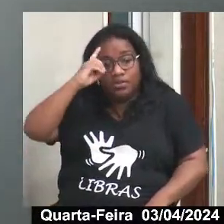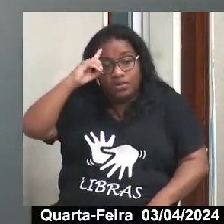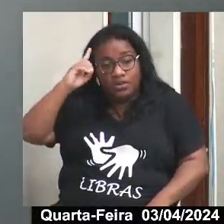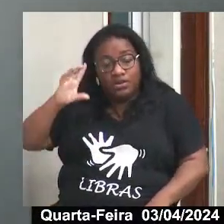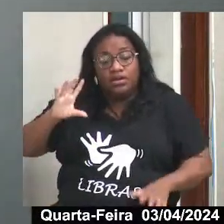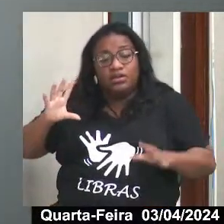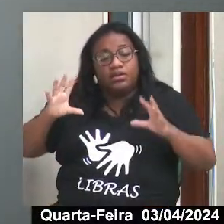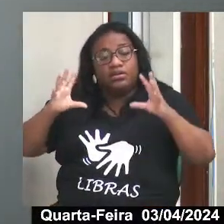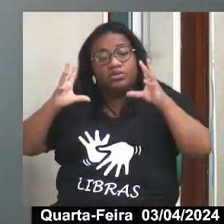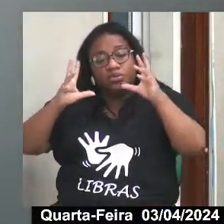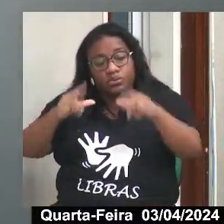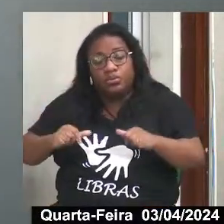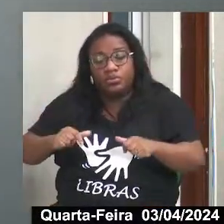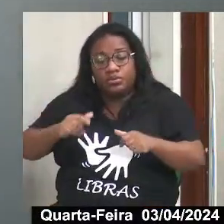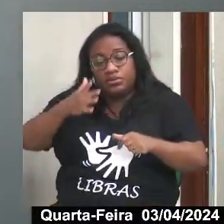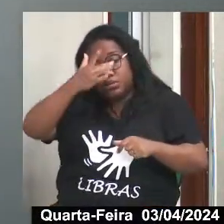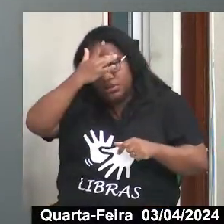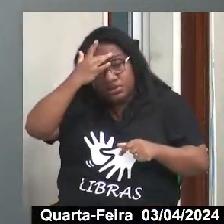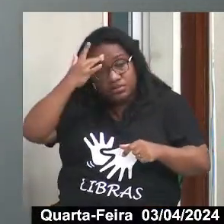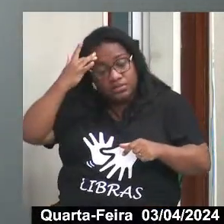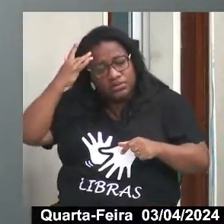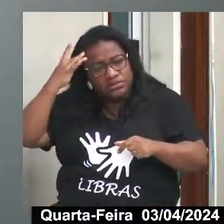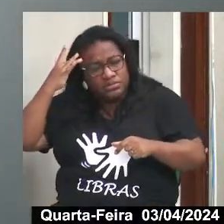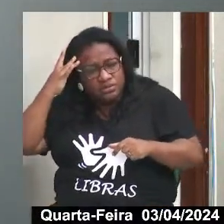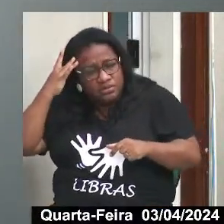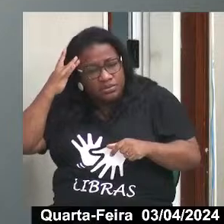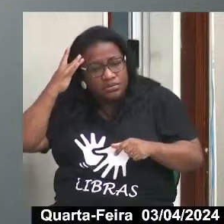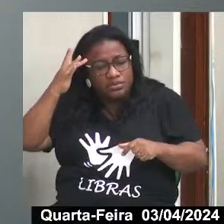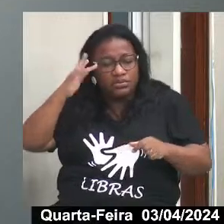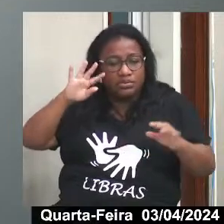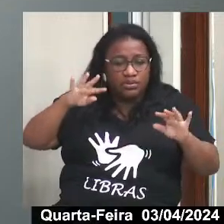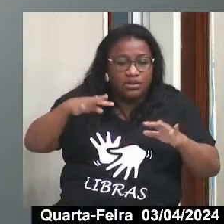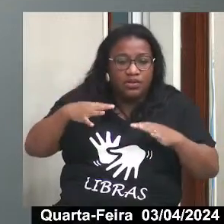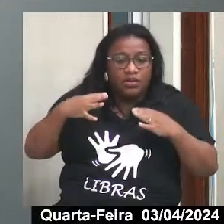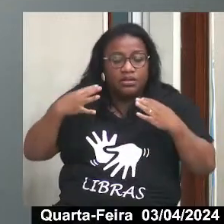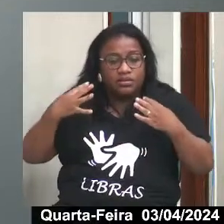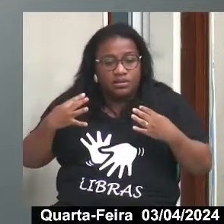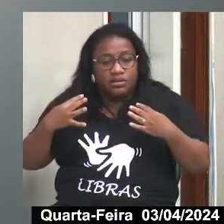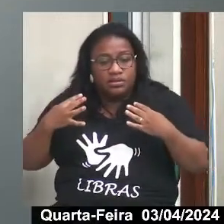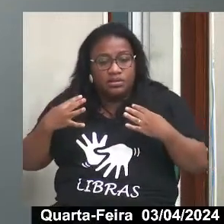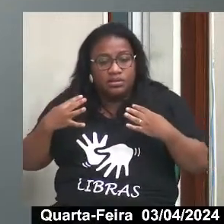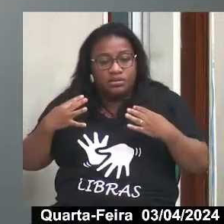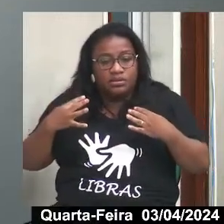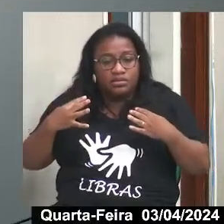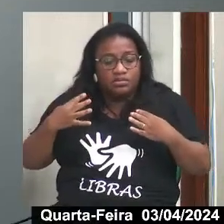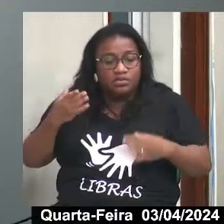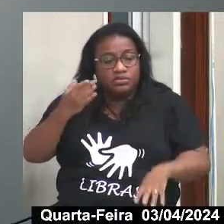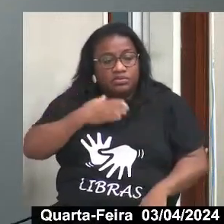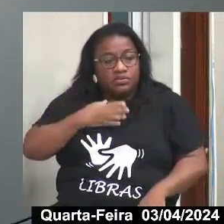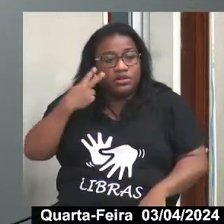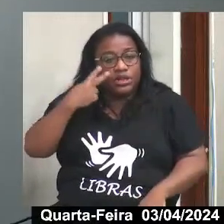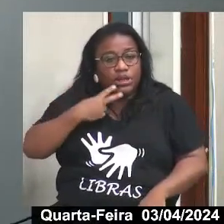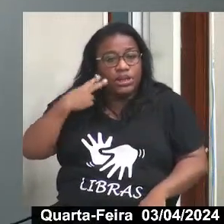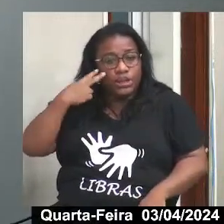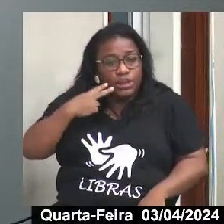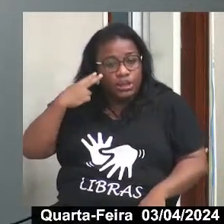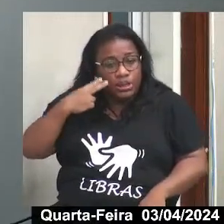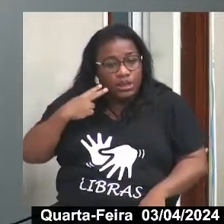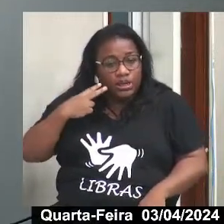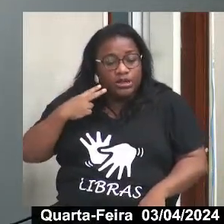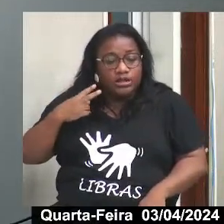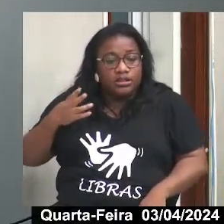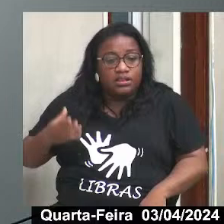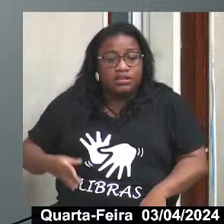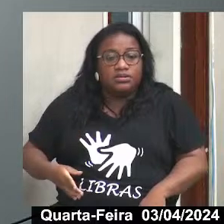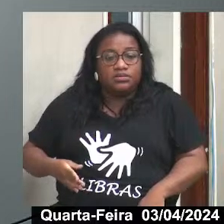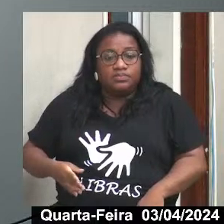Bom dia a todos, público presente, internautas que nos assiste aqui através das plataformas digitais, meus pares, amigos vereador, vereador